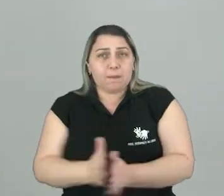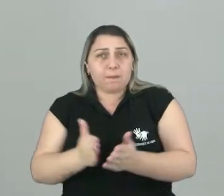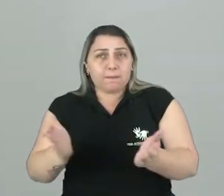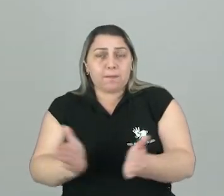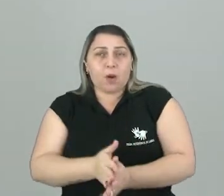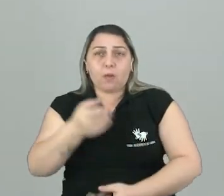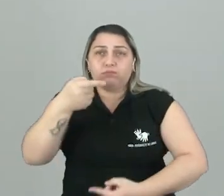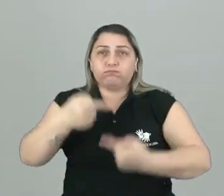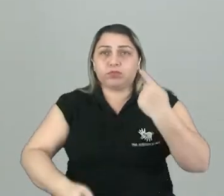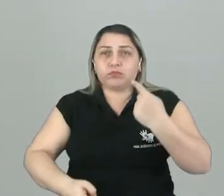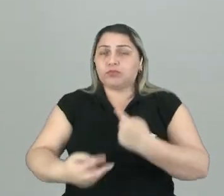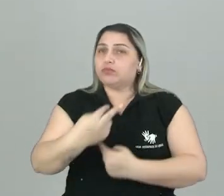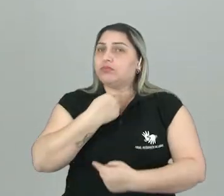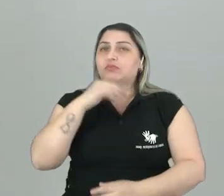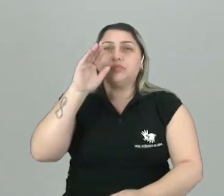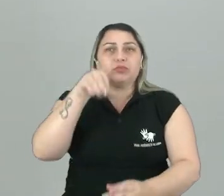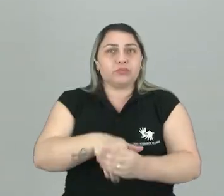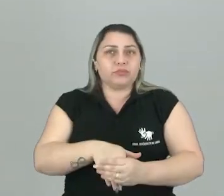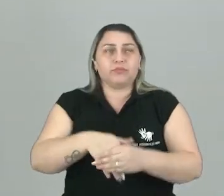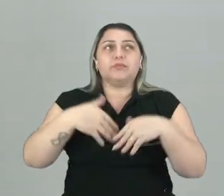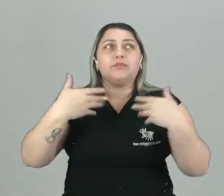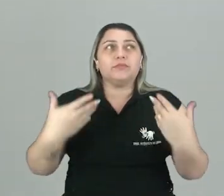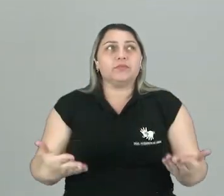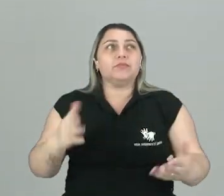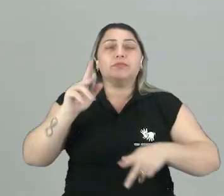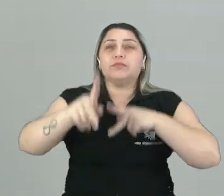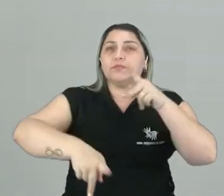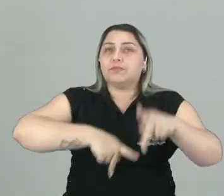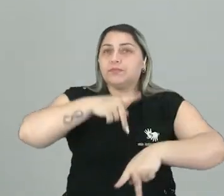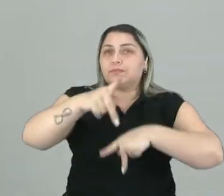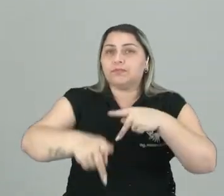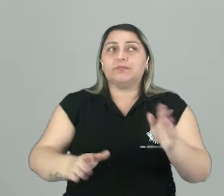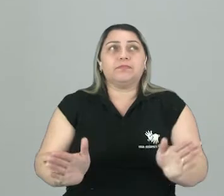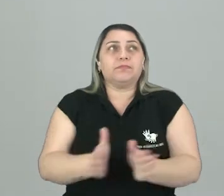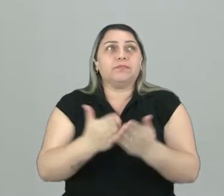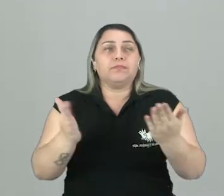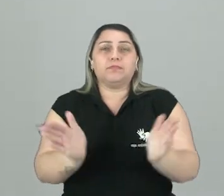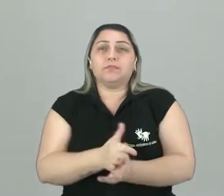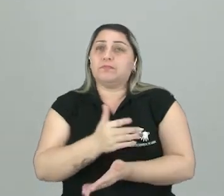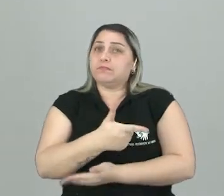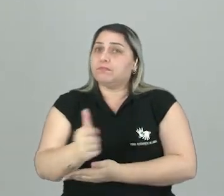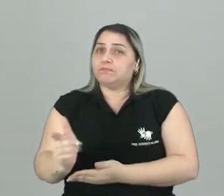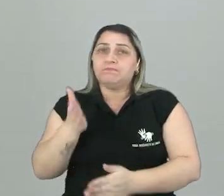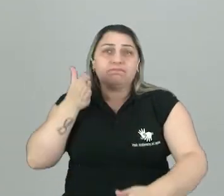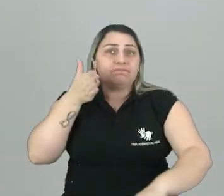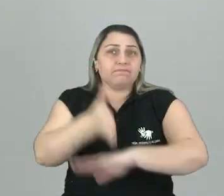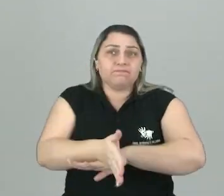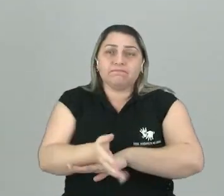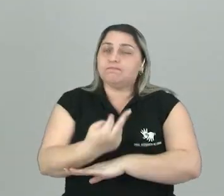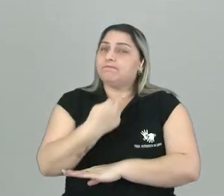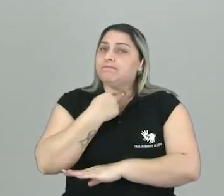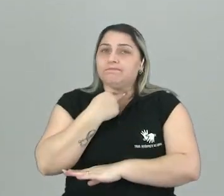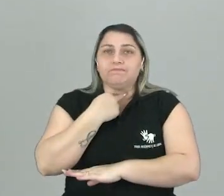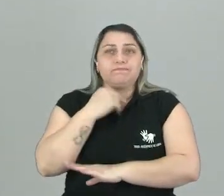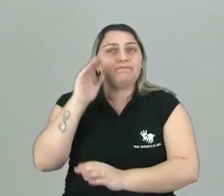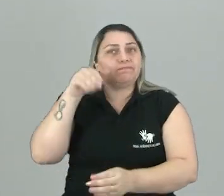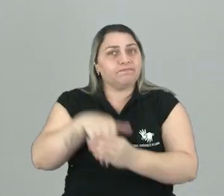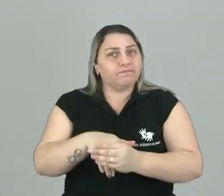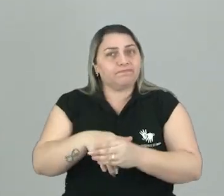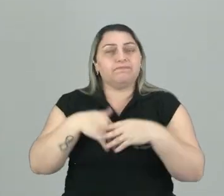de renda, poderiam votar. Então, a população pobre que não tinha esse acesso não poderia